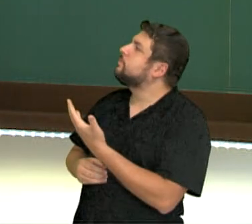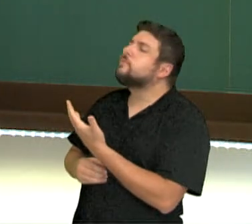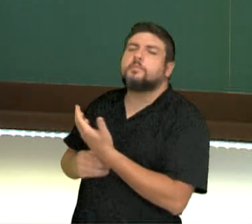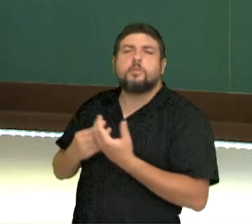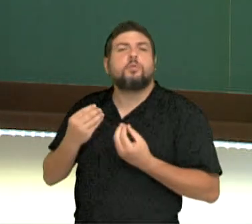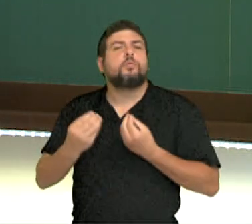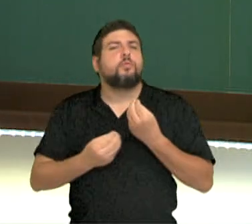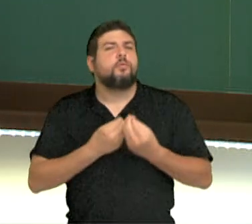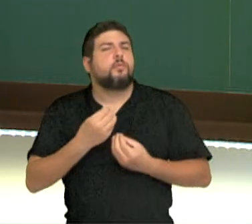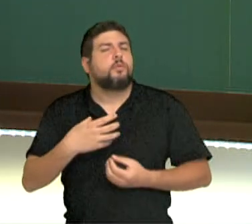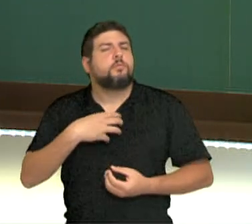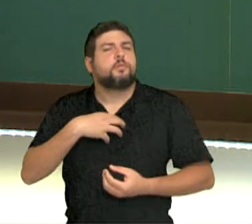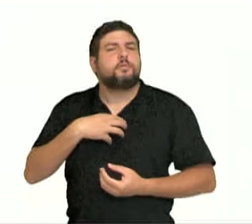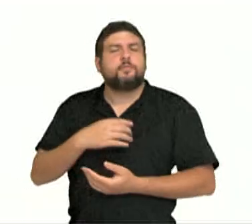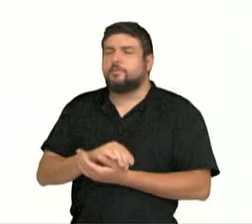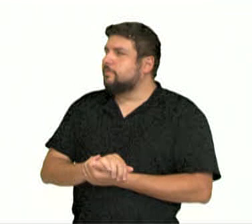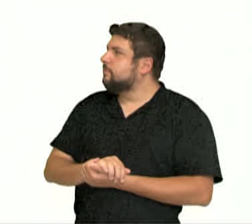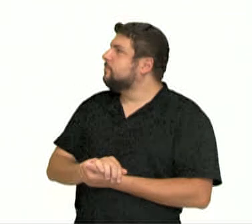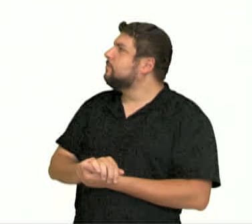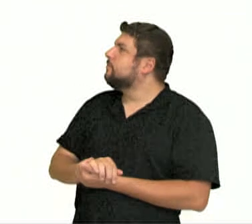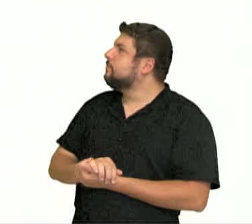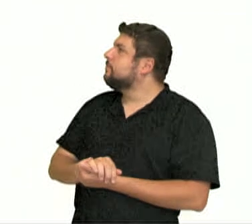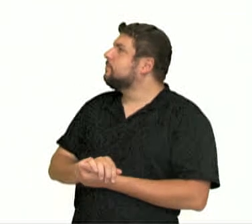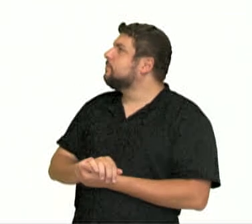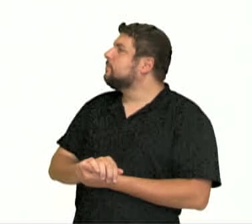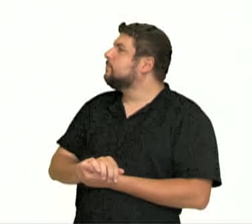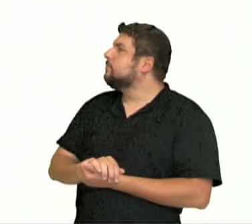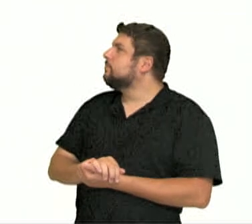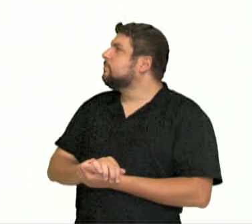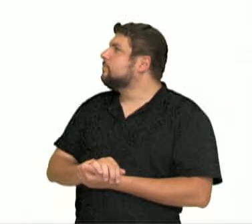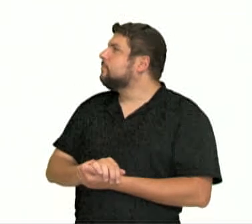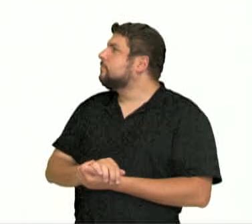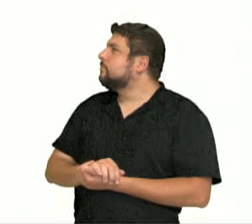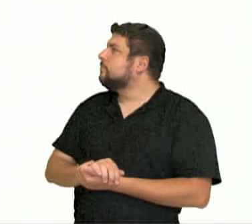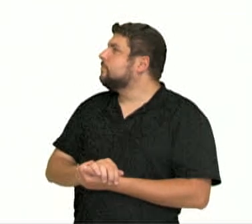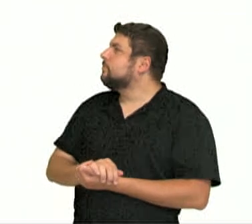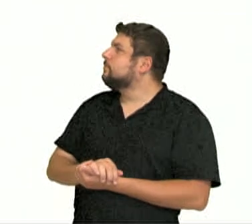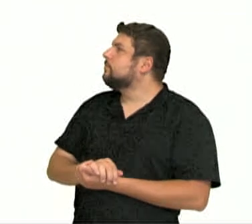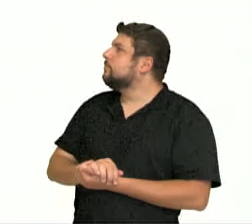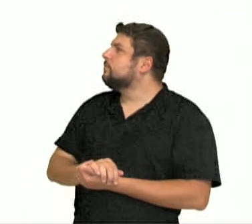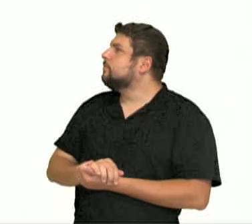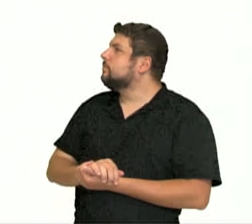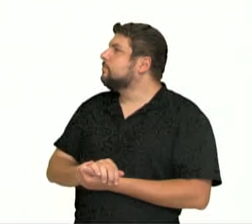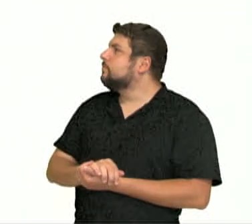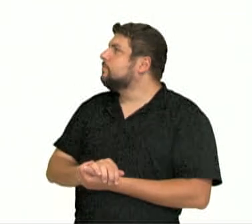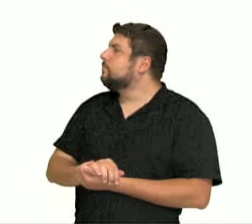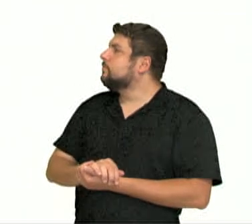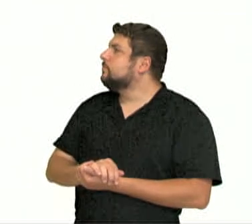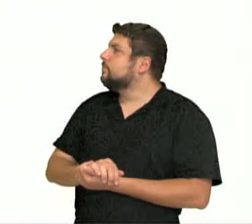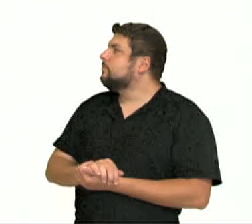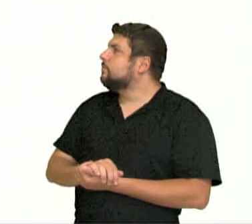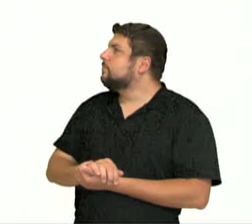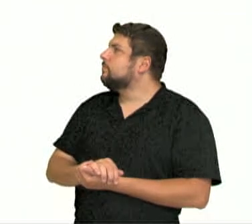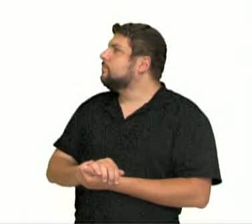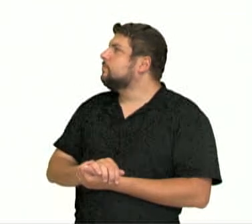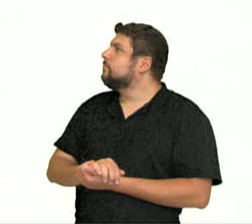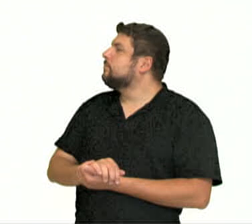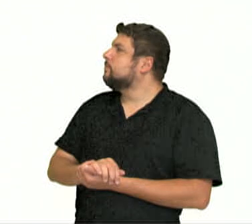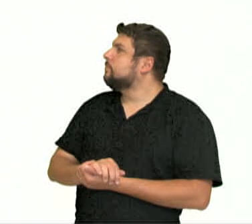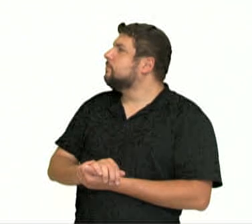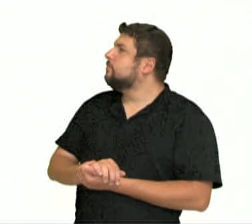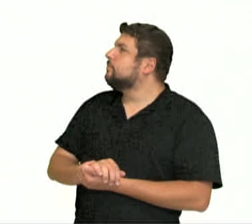Messi? Messi es bajo, tiene el pelo castaño, liso y corto, y los